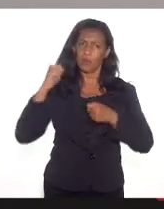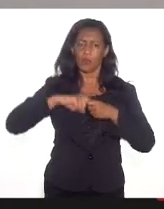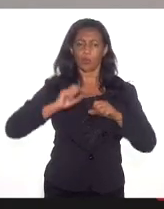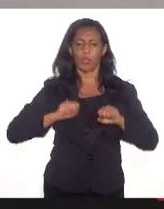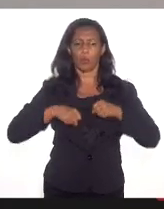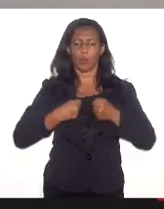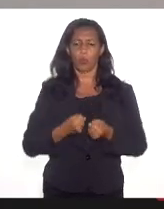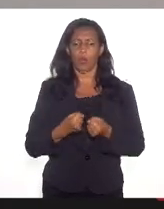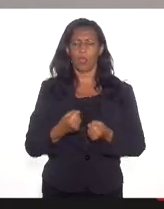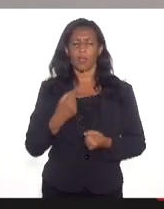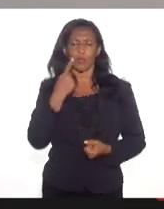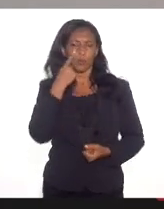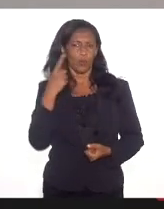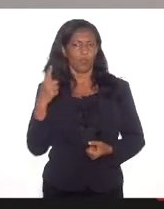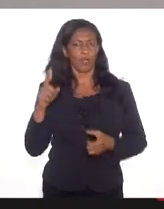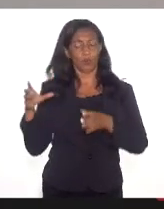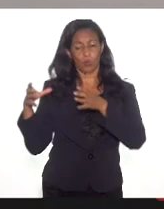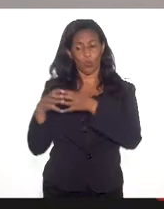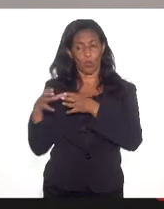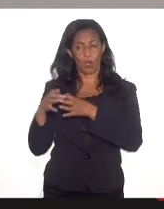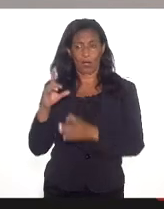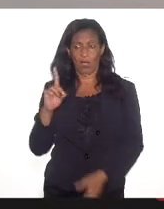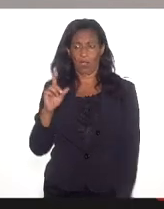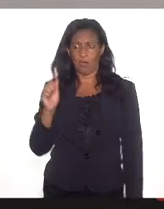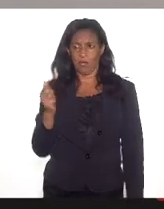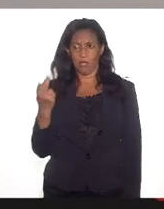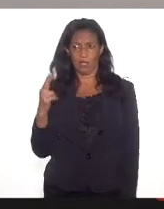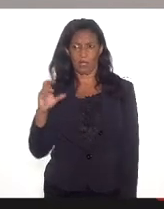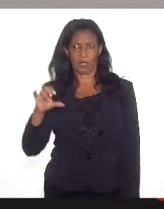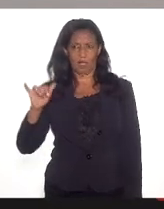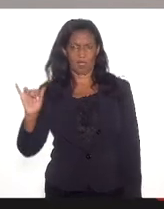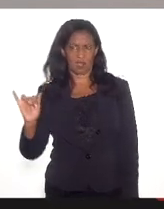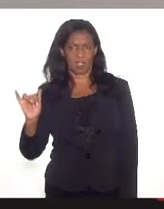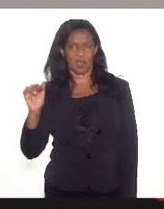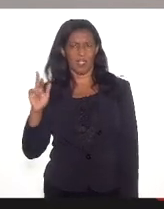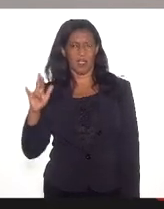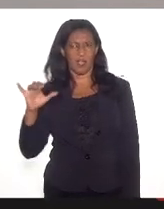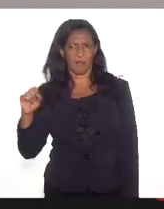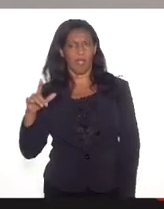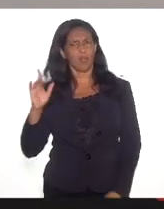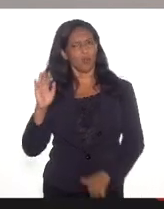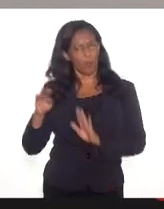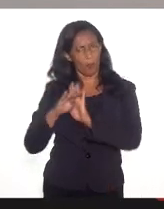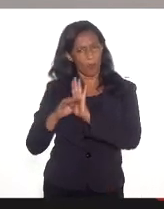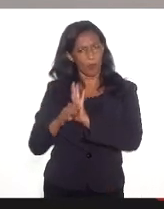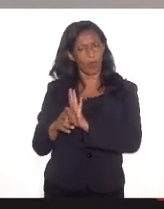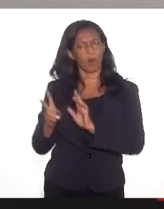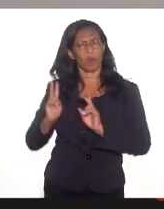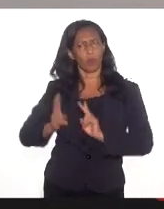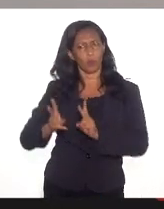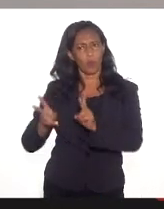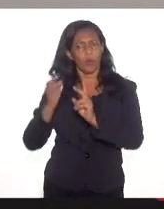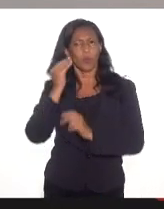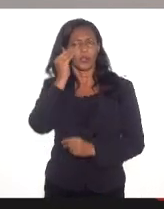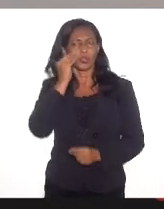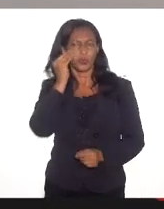estudo da C. Ribeiro mas é uma experiência que a gente não pode perder e que eu acho que pode ser uma das experiências que iluminam a gente